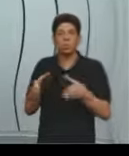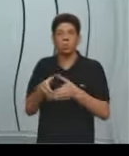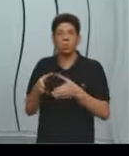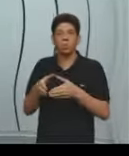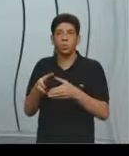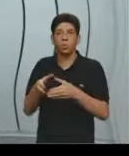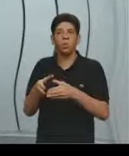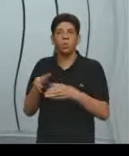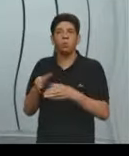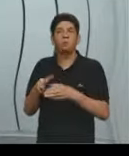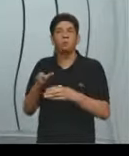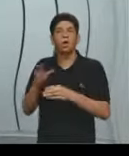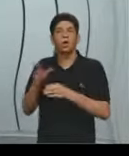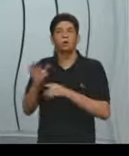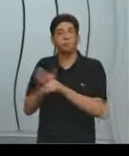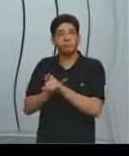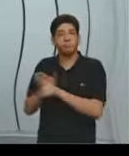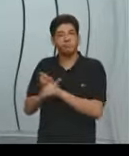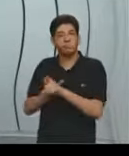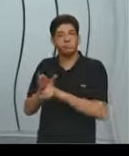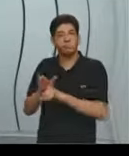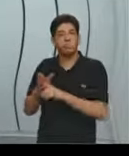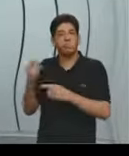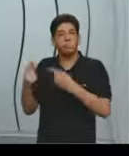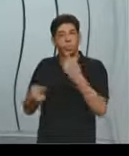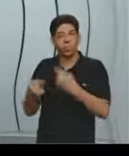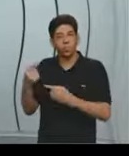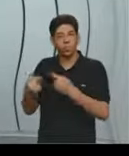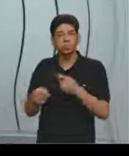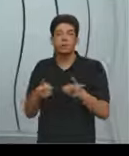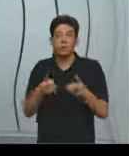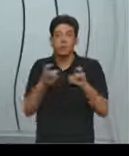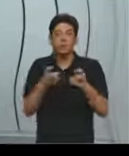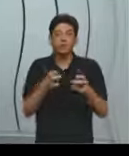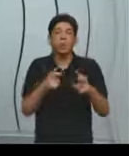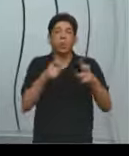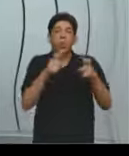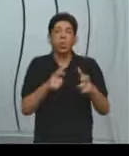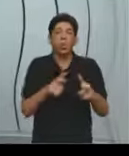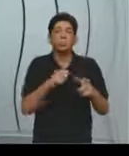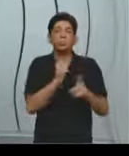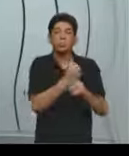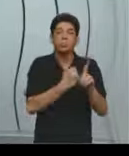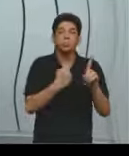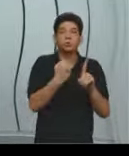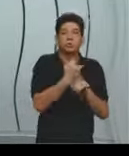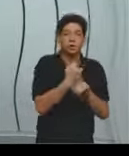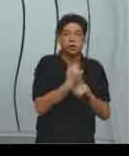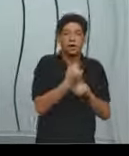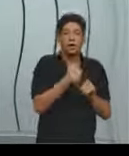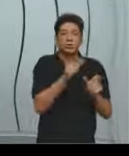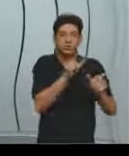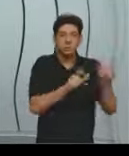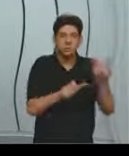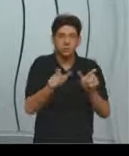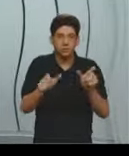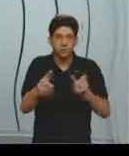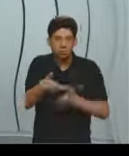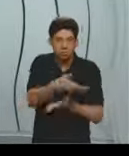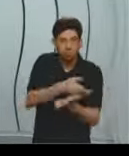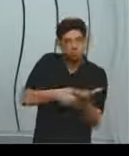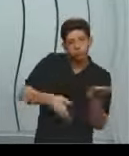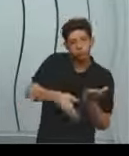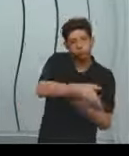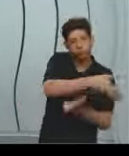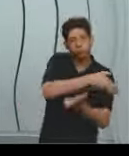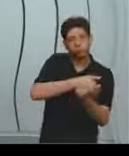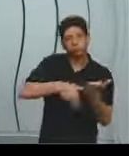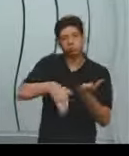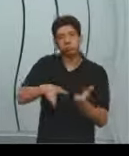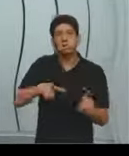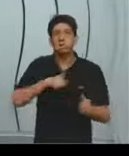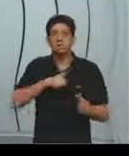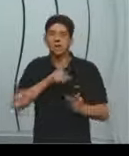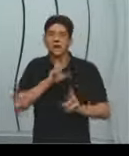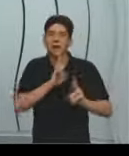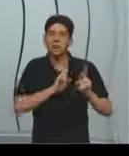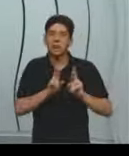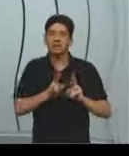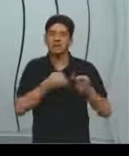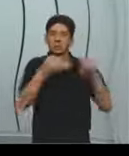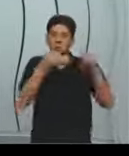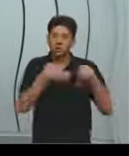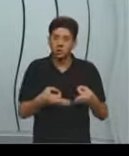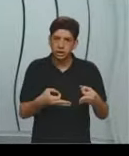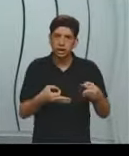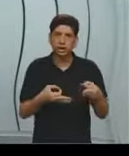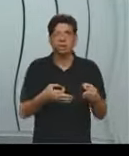Ciência Política eles a observar claramente onde você tem sociedade serviço organizado onde as pessoas demandem tem uma outra relação com o poder público